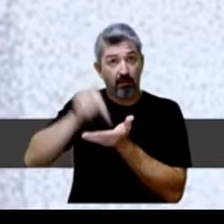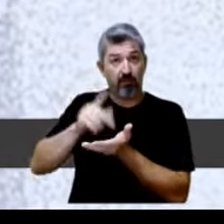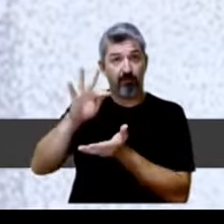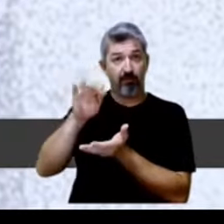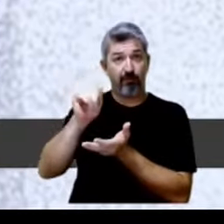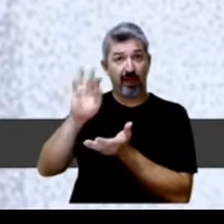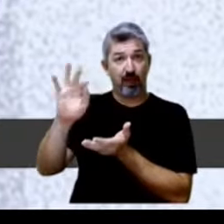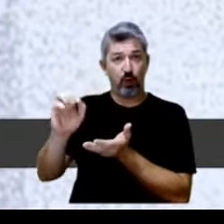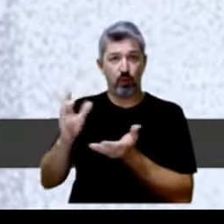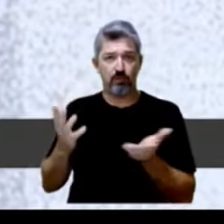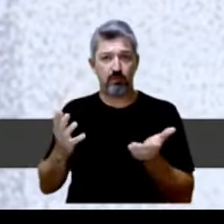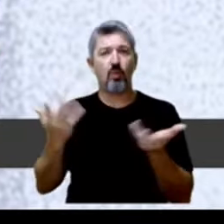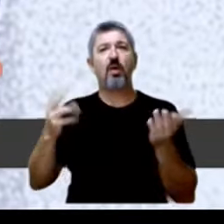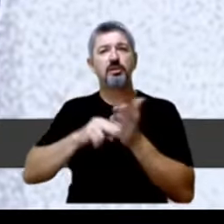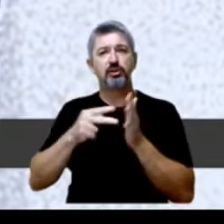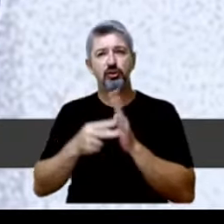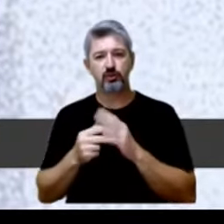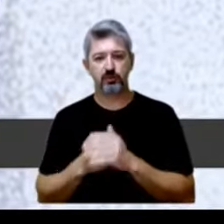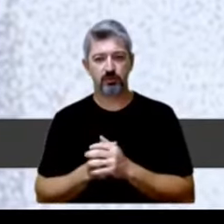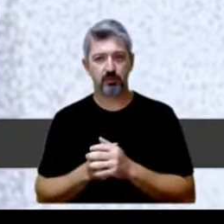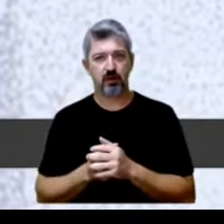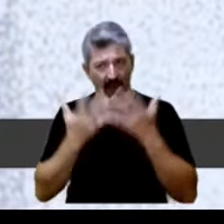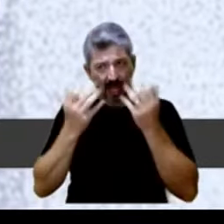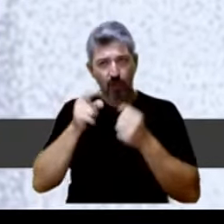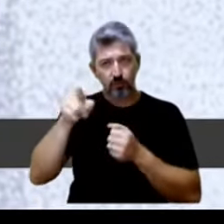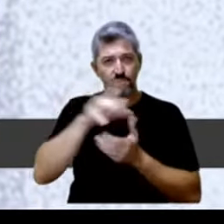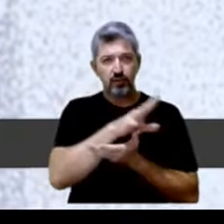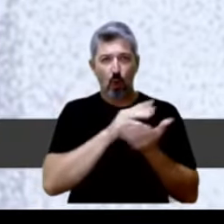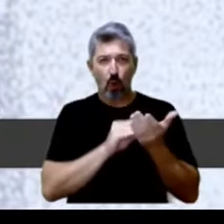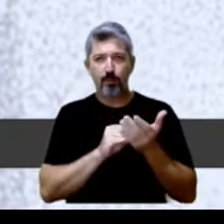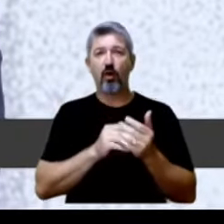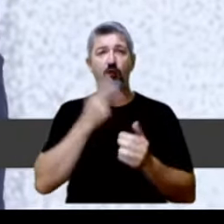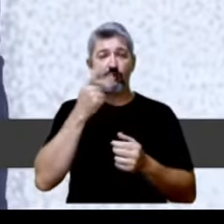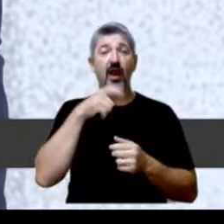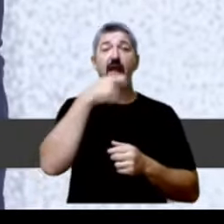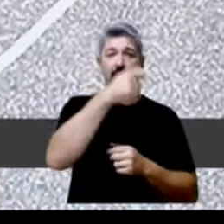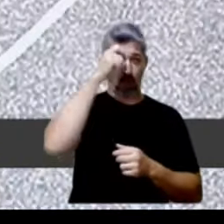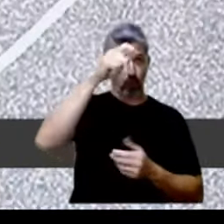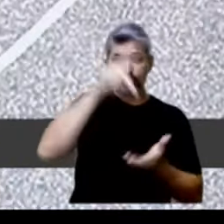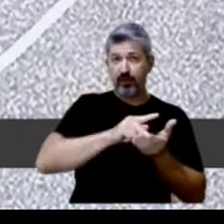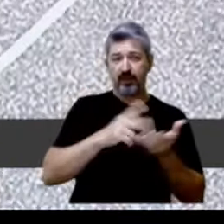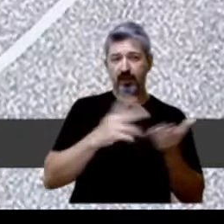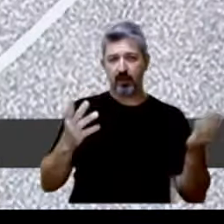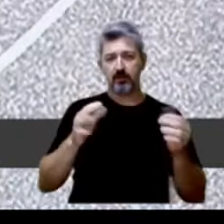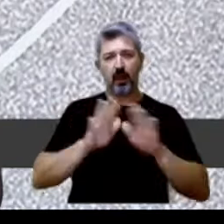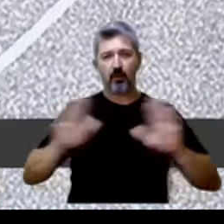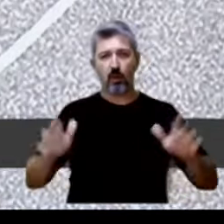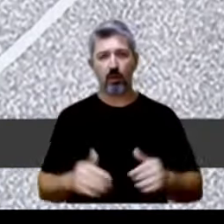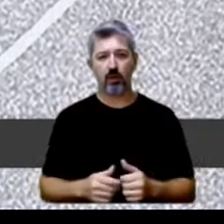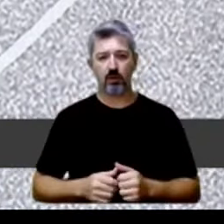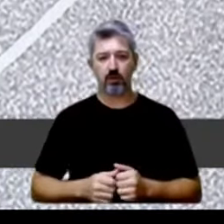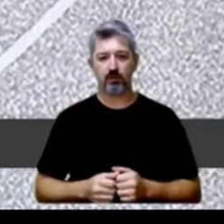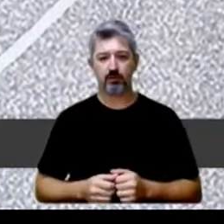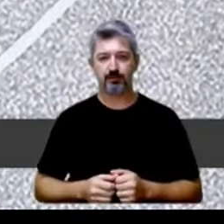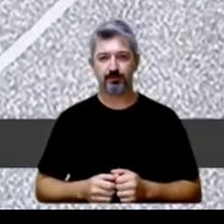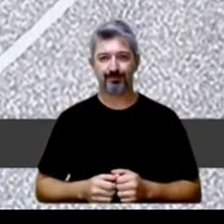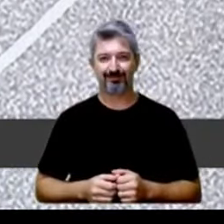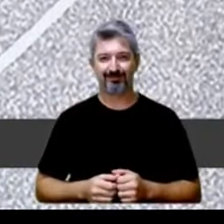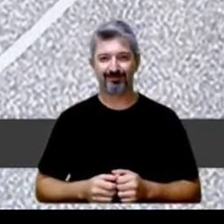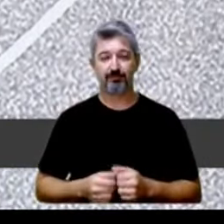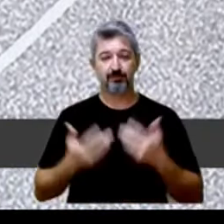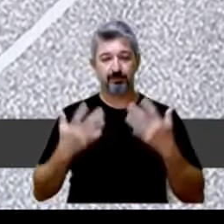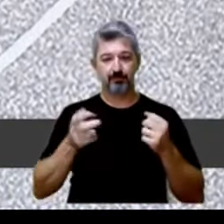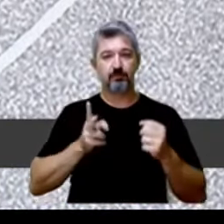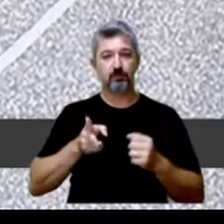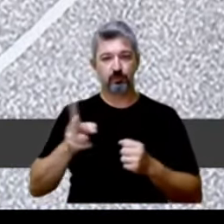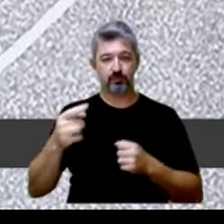Não faz sentido. Só assume que você copiou e dá o crédito para as pessoas. Ponto. Mandou bem. Essa foi Mandou uma boa bem. intervenção. Quem faz a